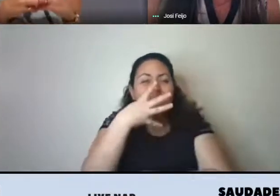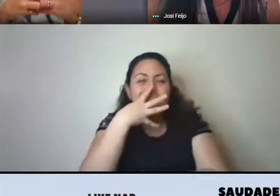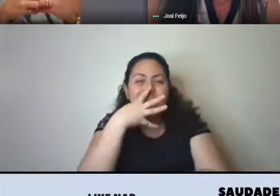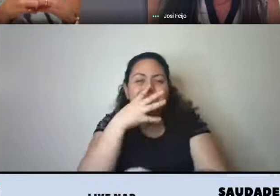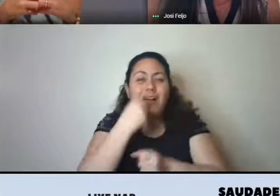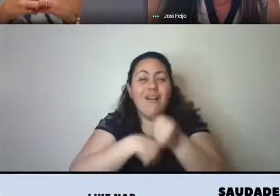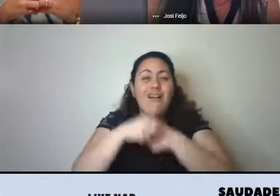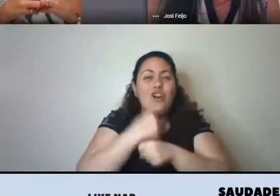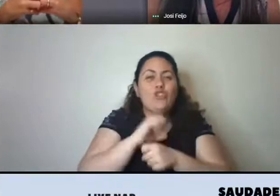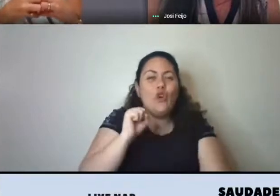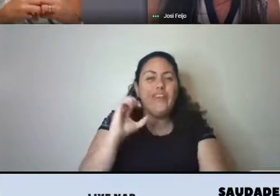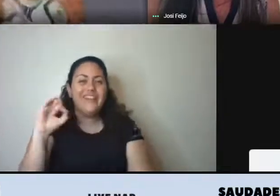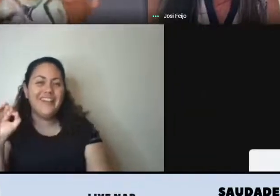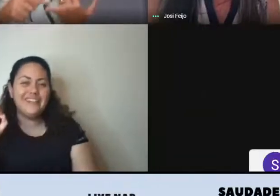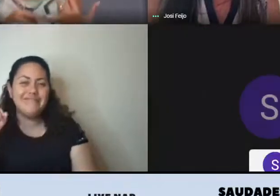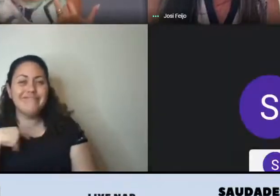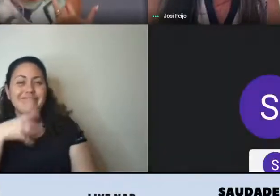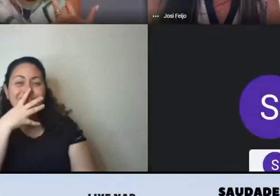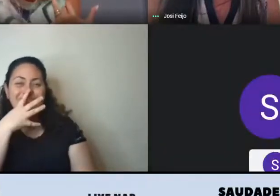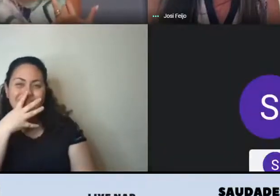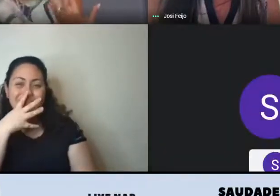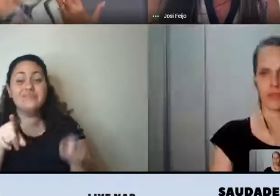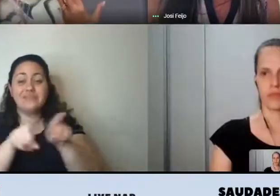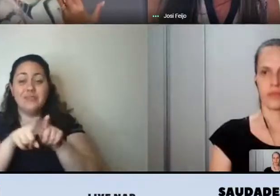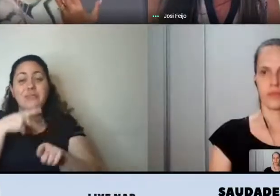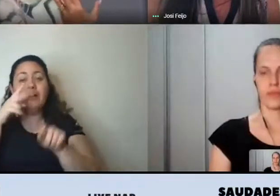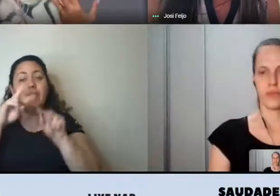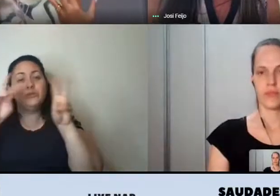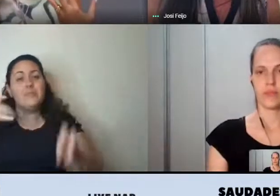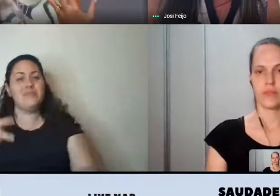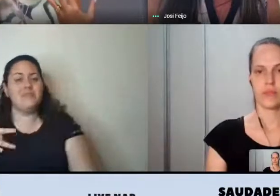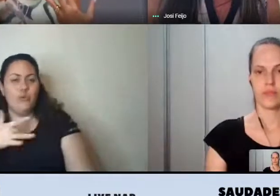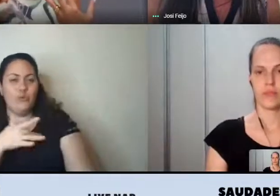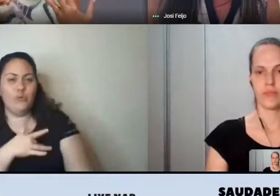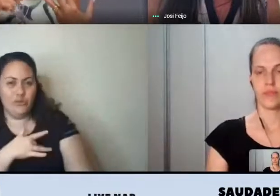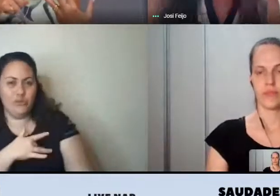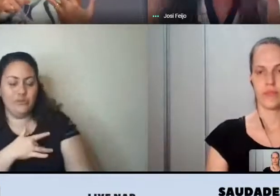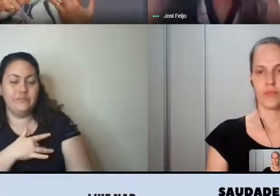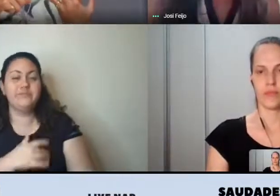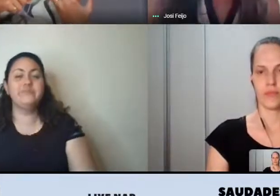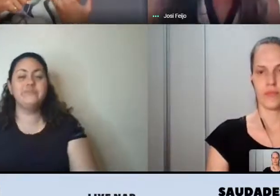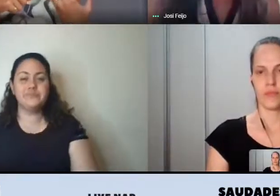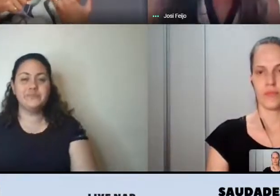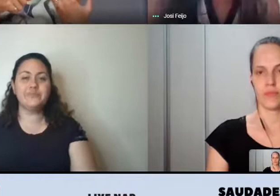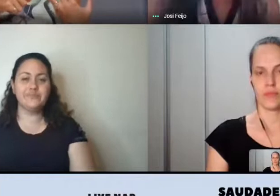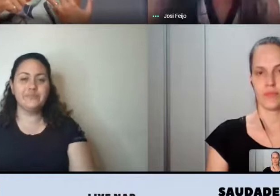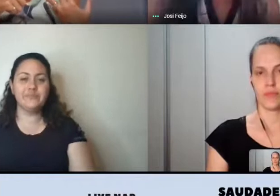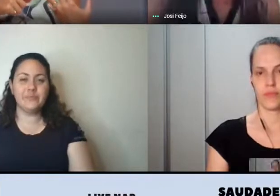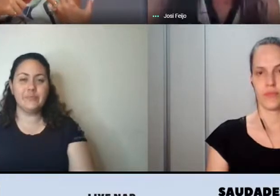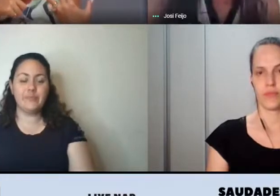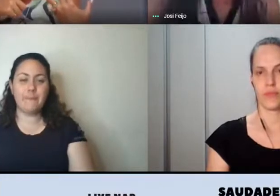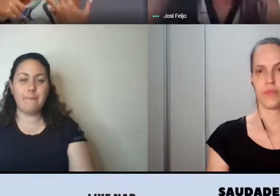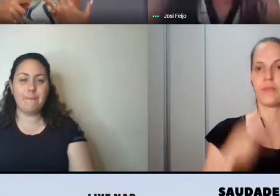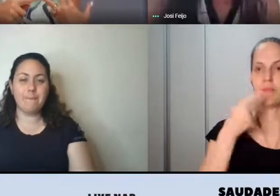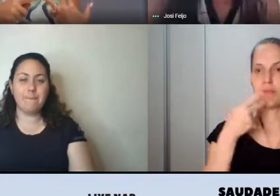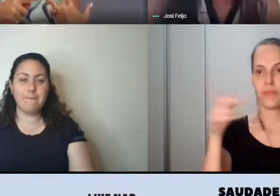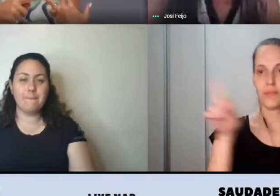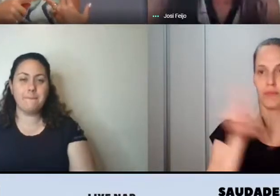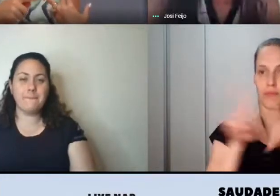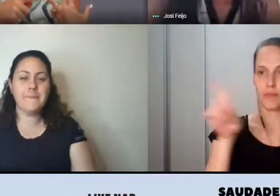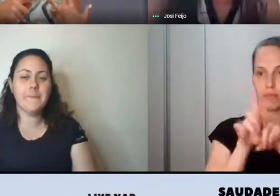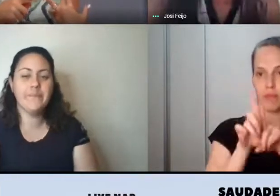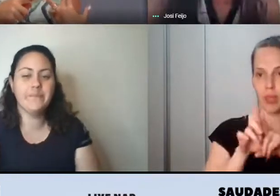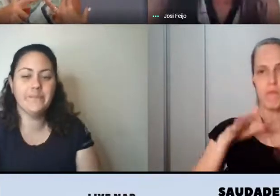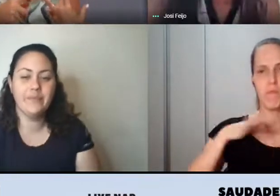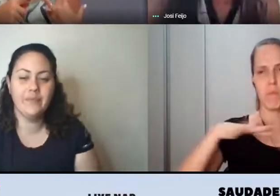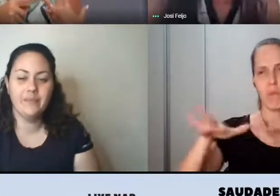isso fala também de saúde, o quanto isso fala também de um movimento de autocuidado e